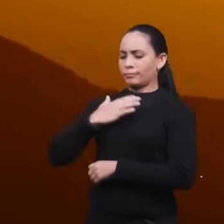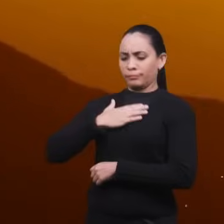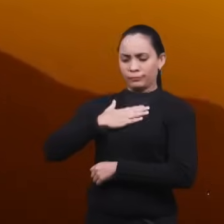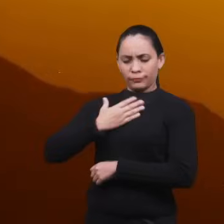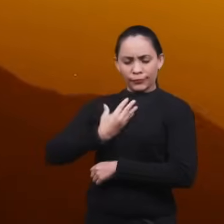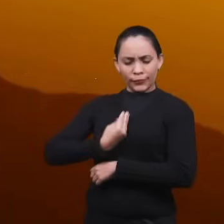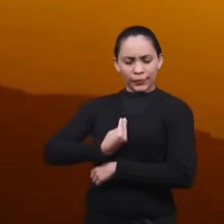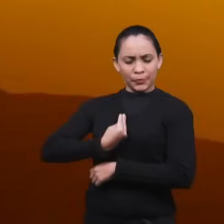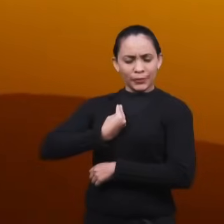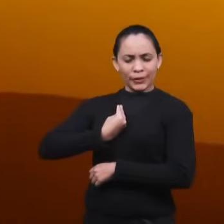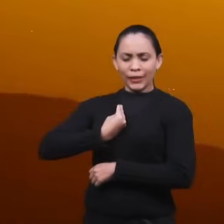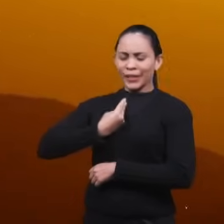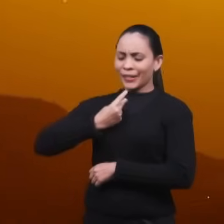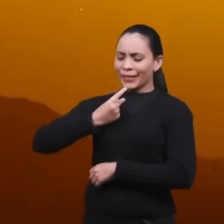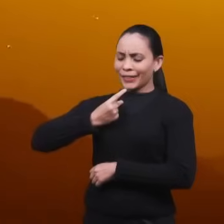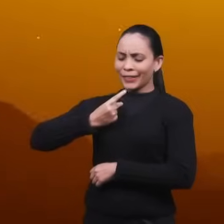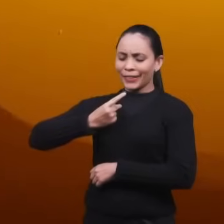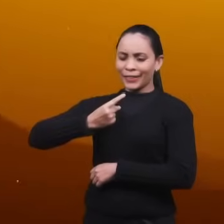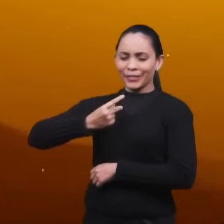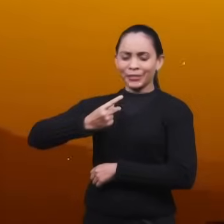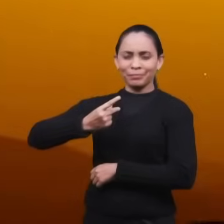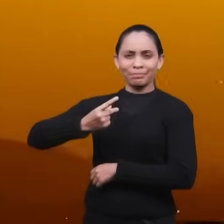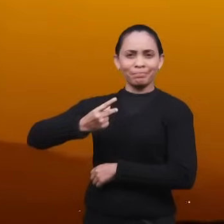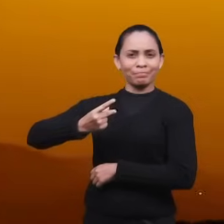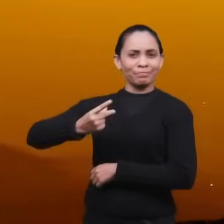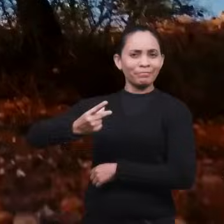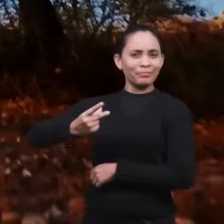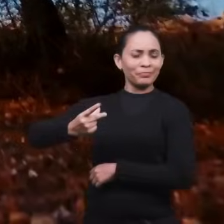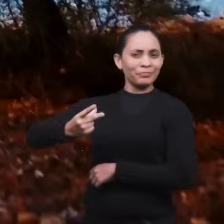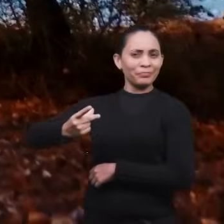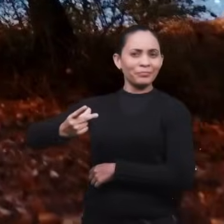Poder que para mim é